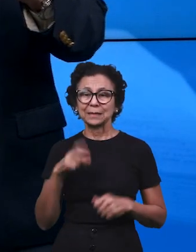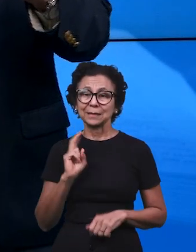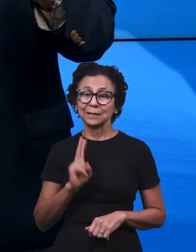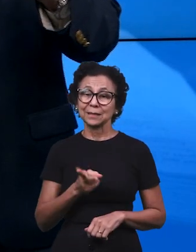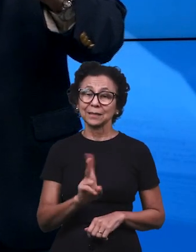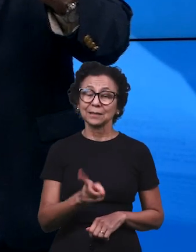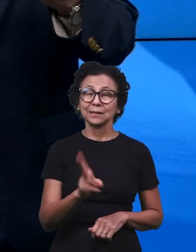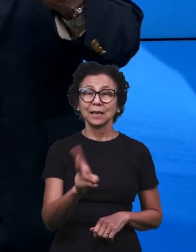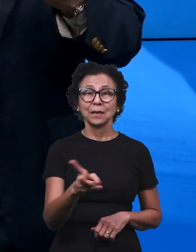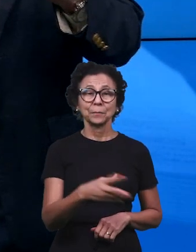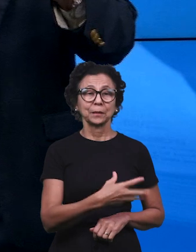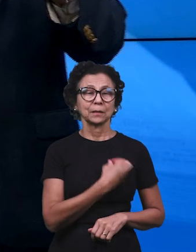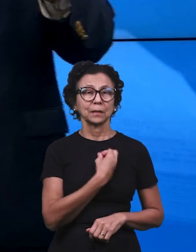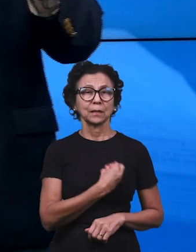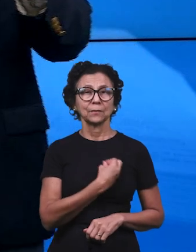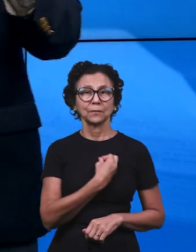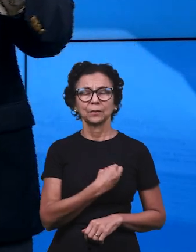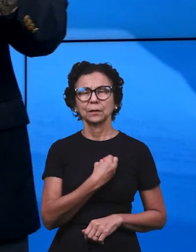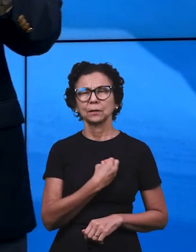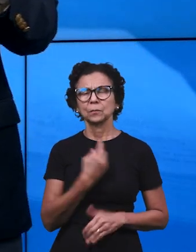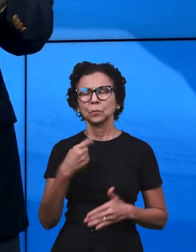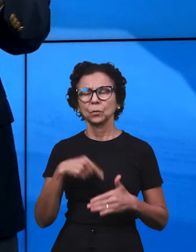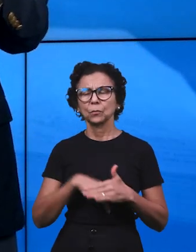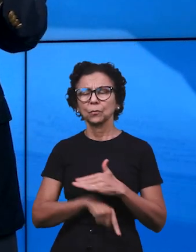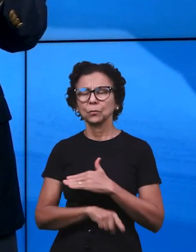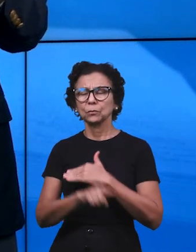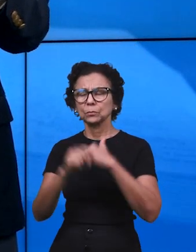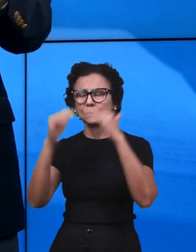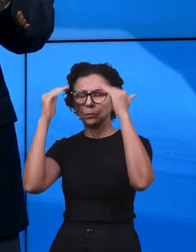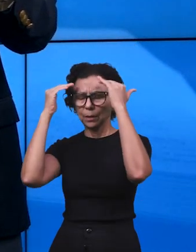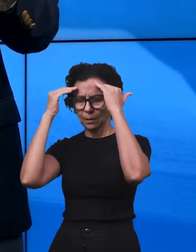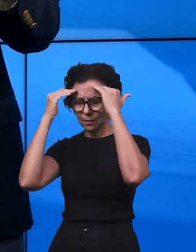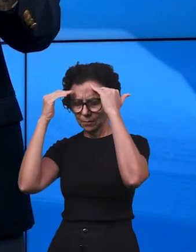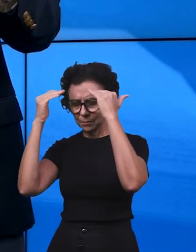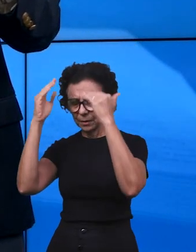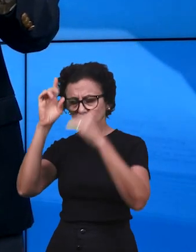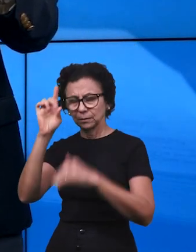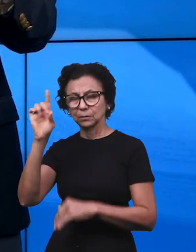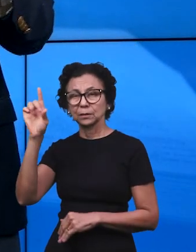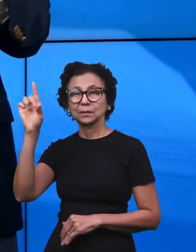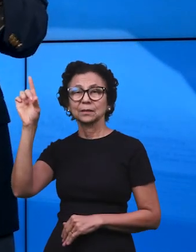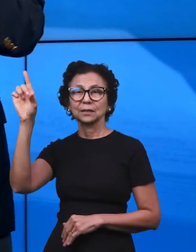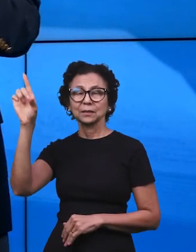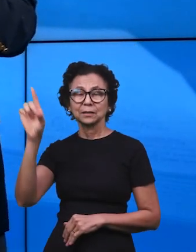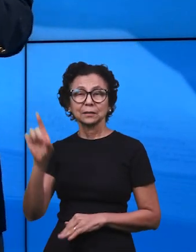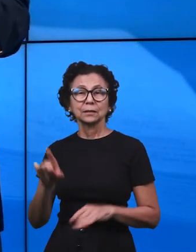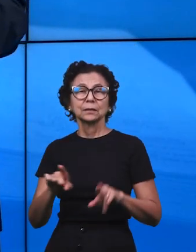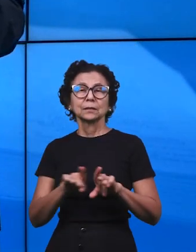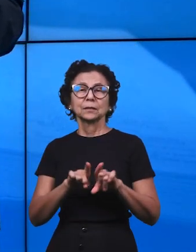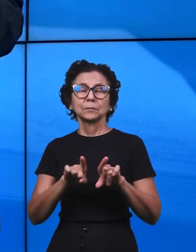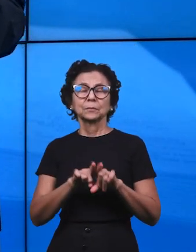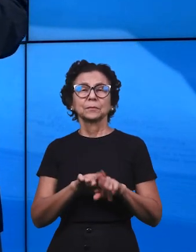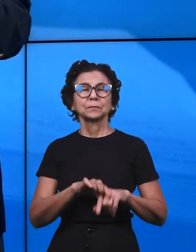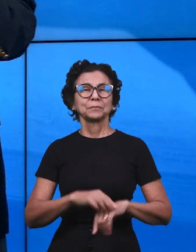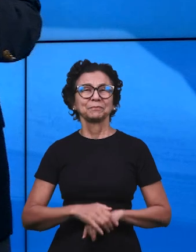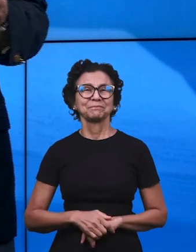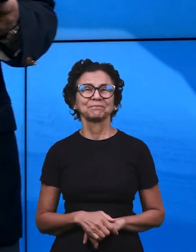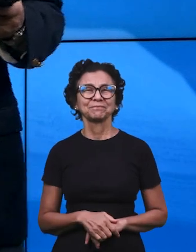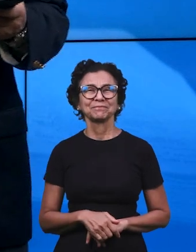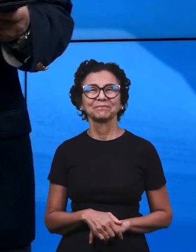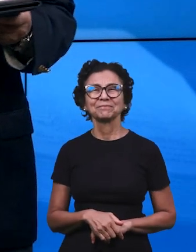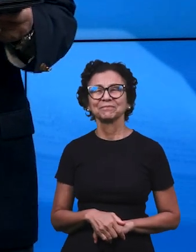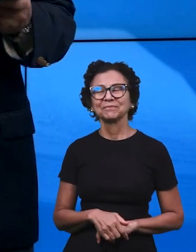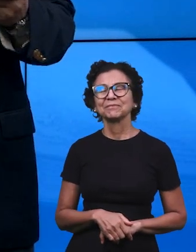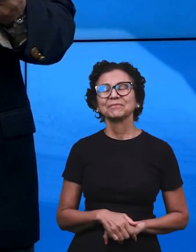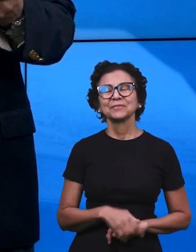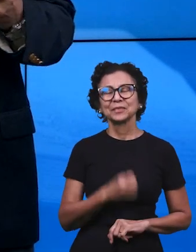vida é exatamente ter um respeito profundo ao Senhor, reverência, um respeito e, acima de tudo, obediência a